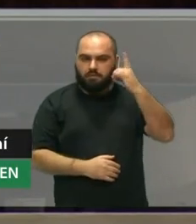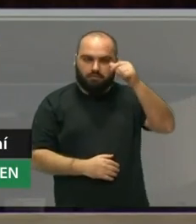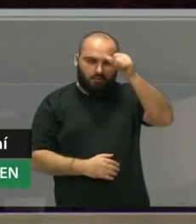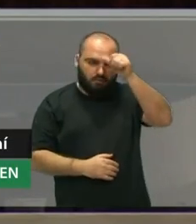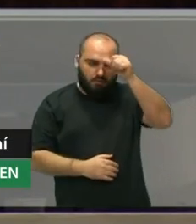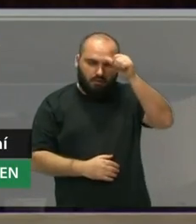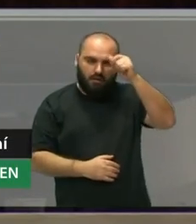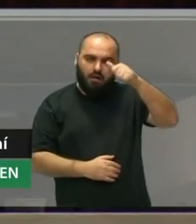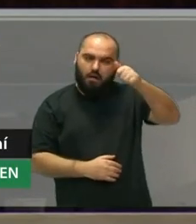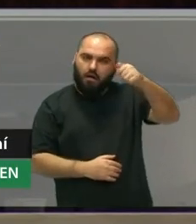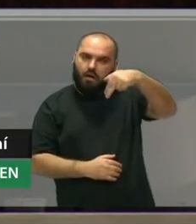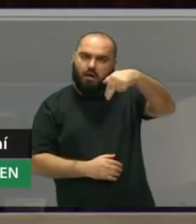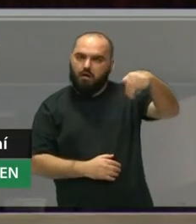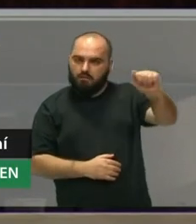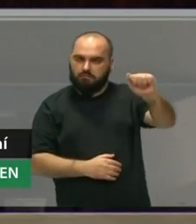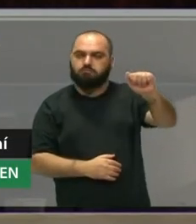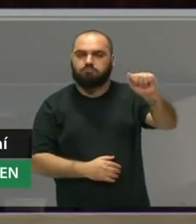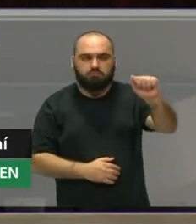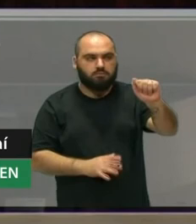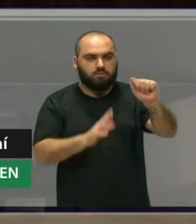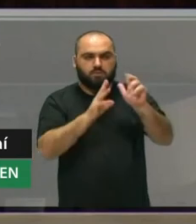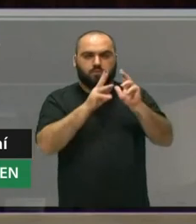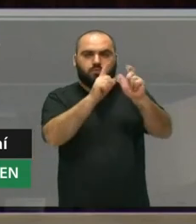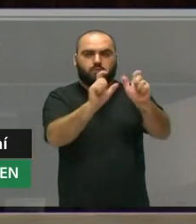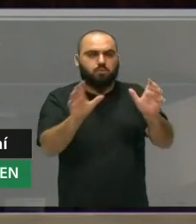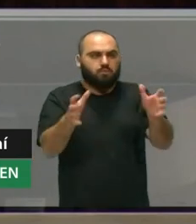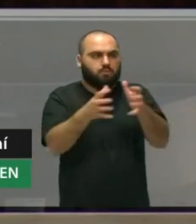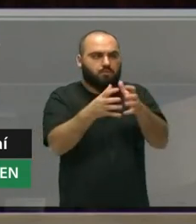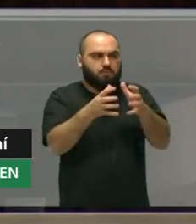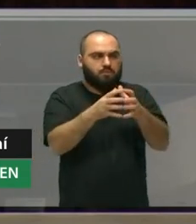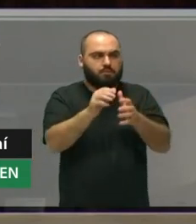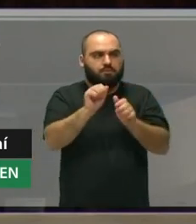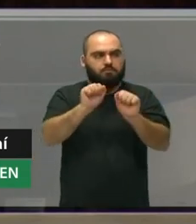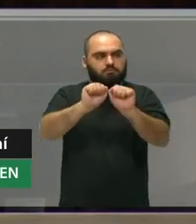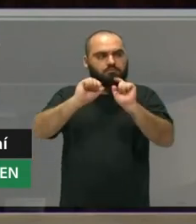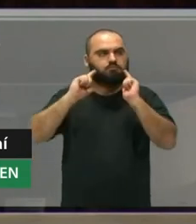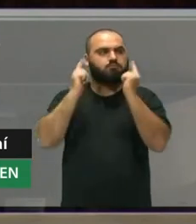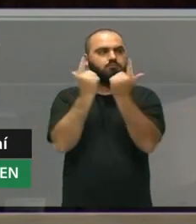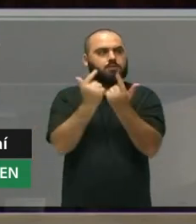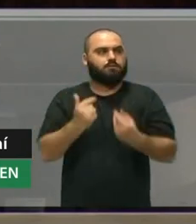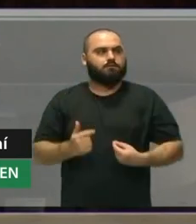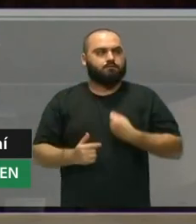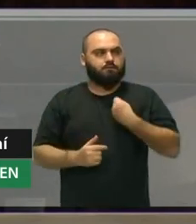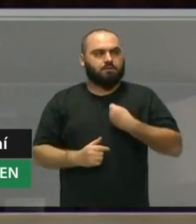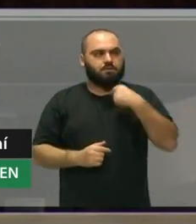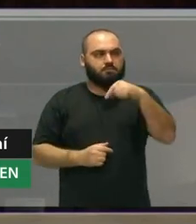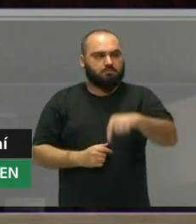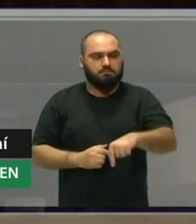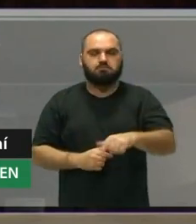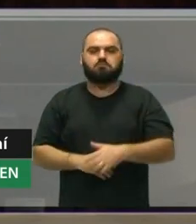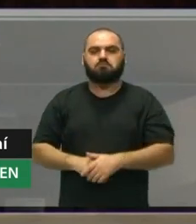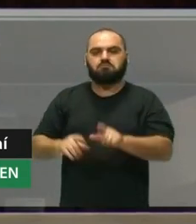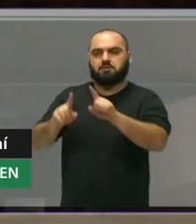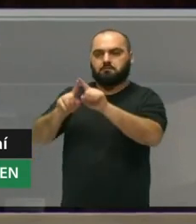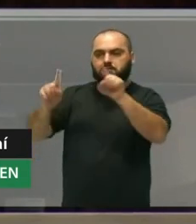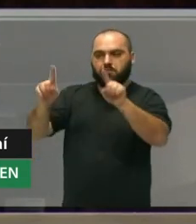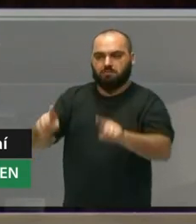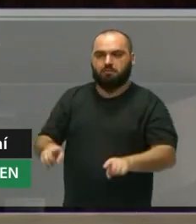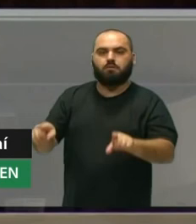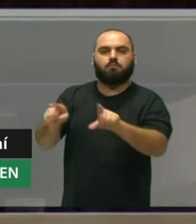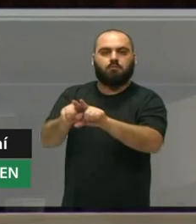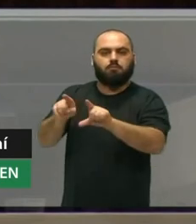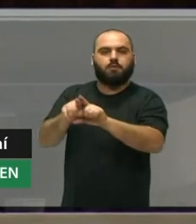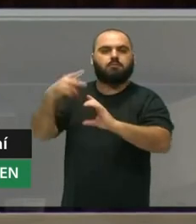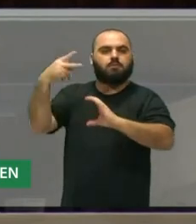Campagnolo também. A todo o grupo da Alesc que se faz presente, aos servidores também da Câmara